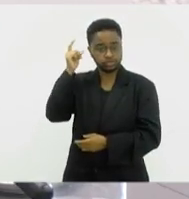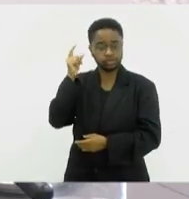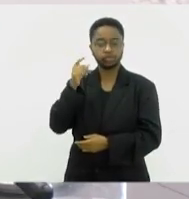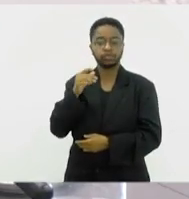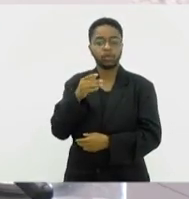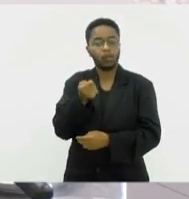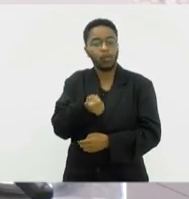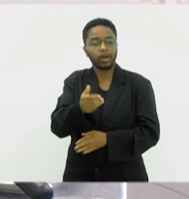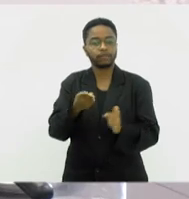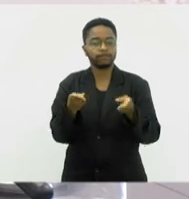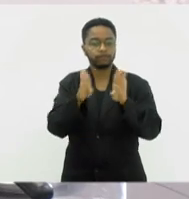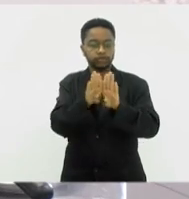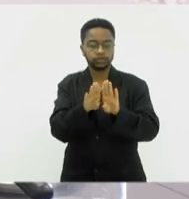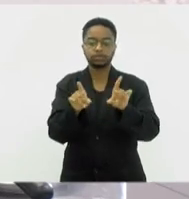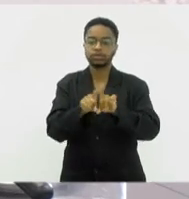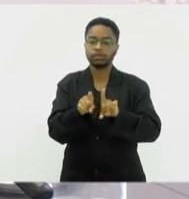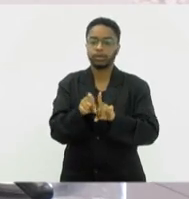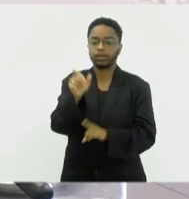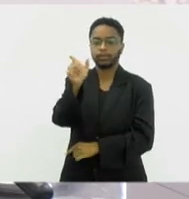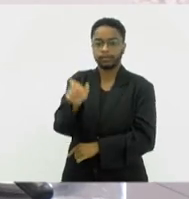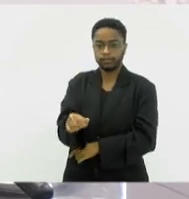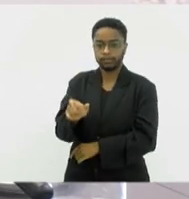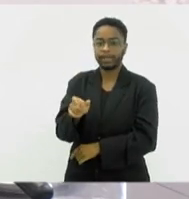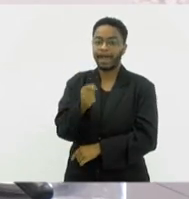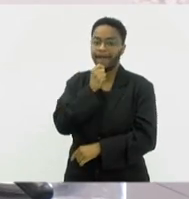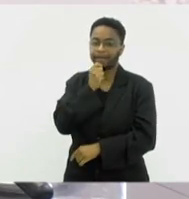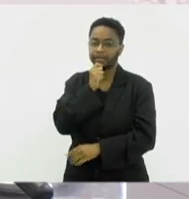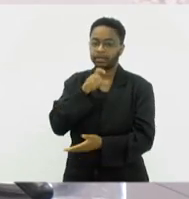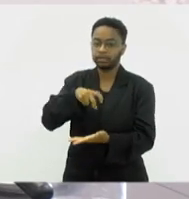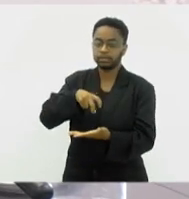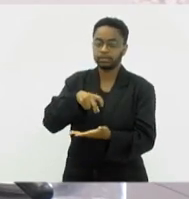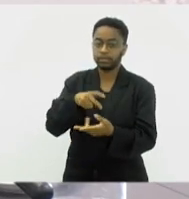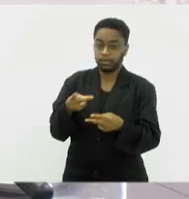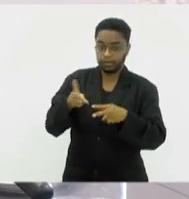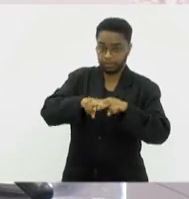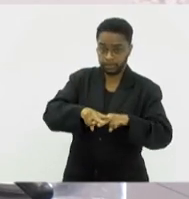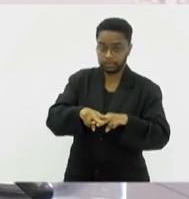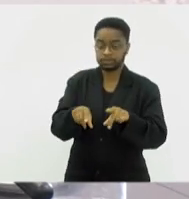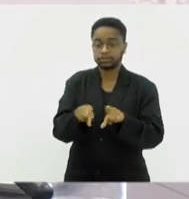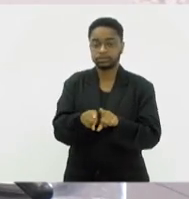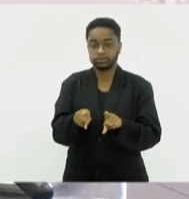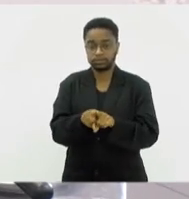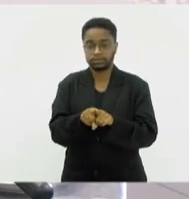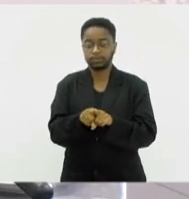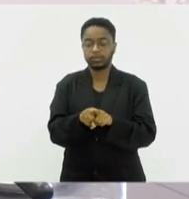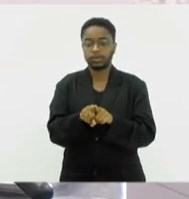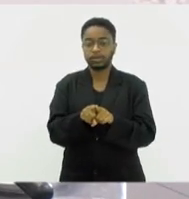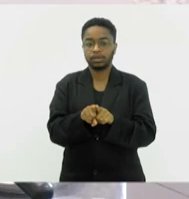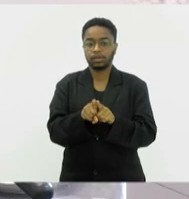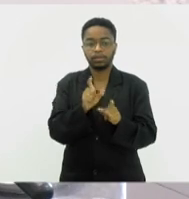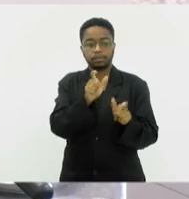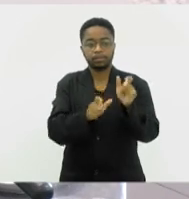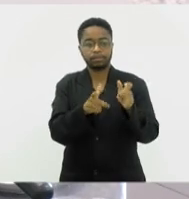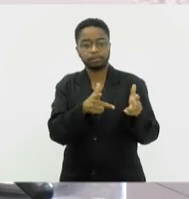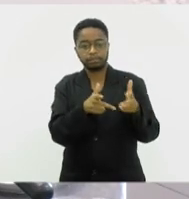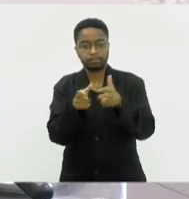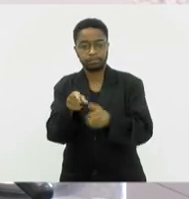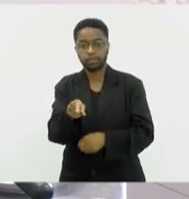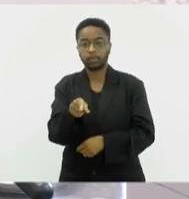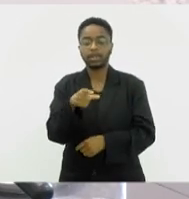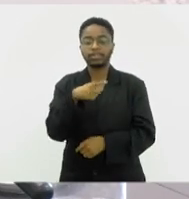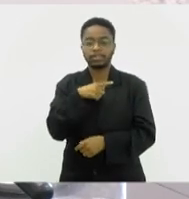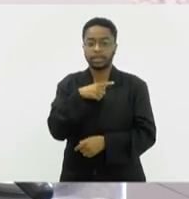fechado, e uma figura que ainda cumpre pena e é visto como tendo